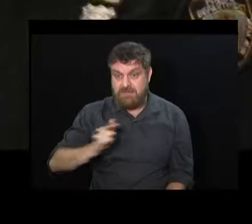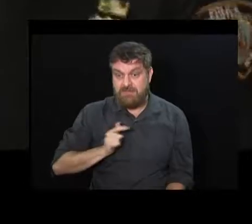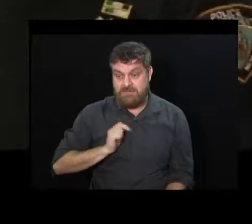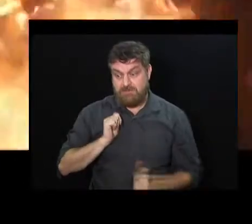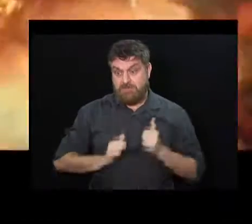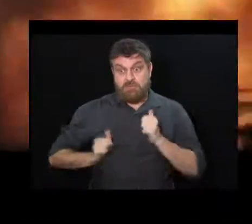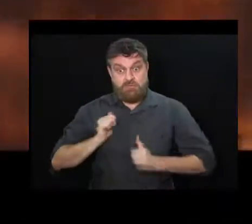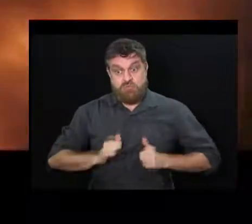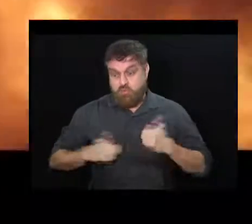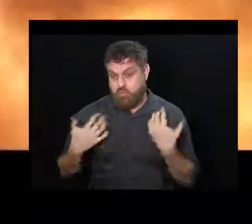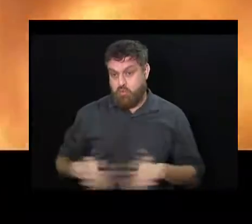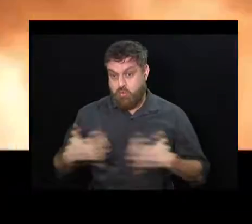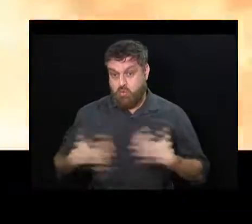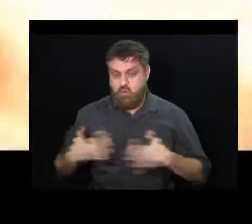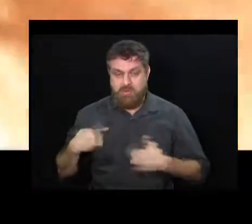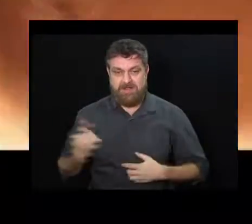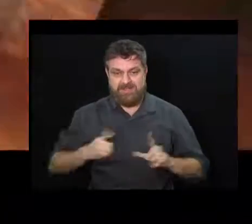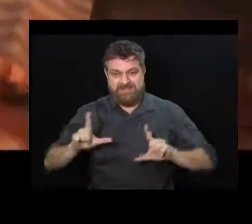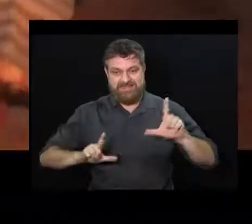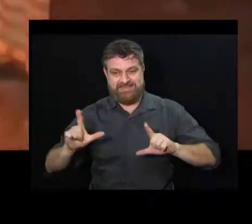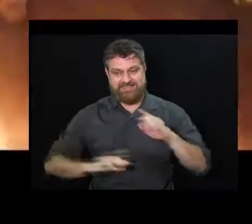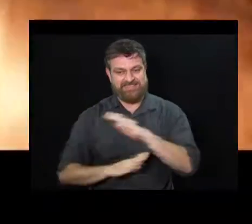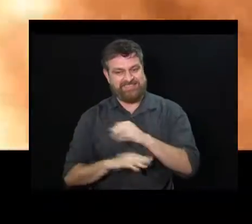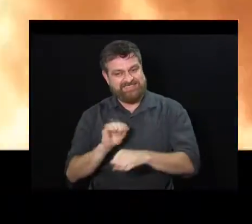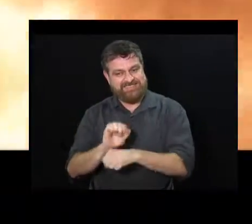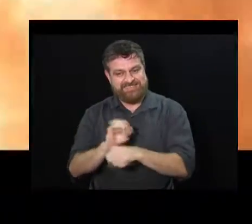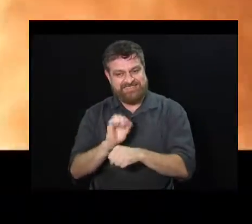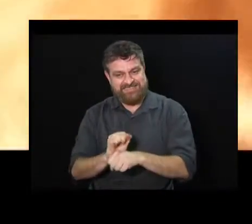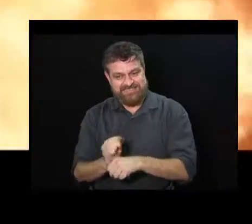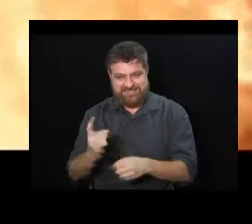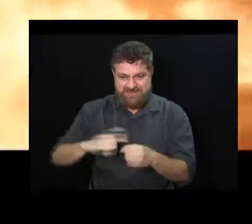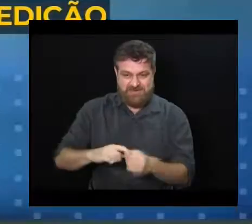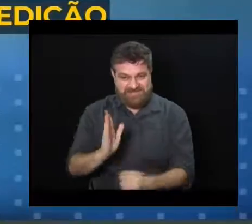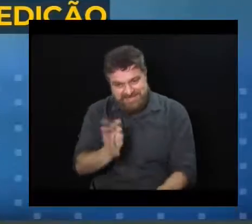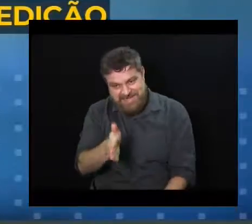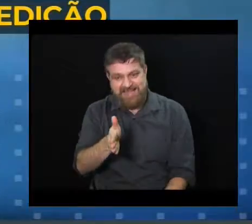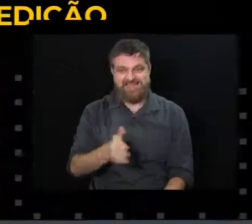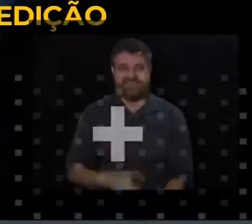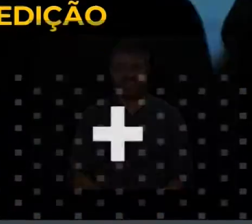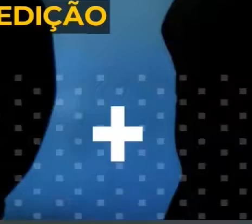mais ação. O Câmara Notícia volta em instantes.